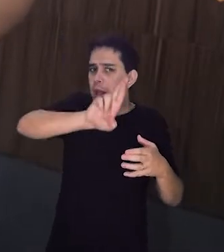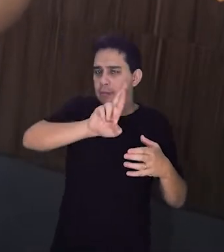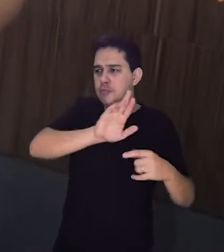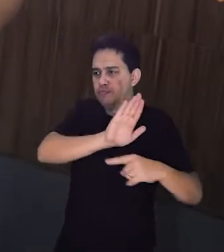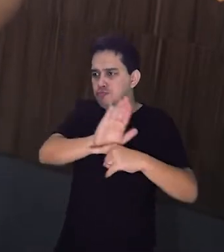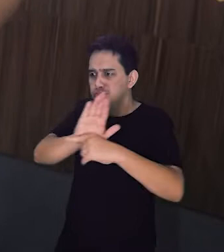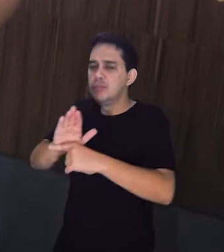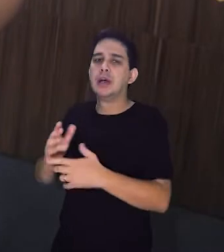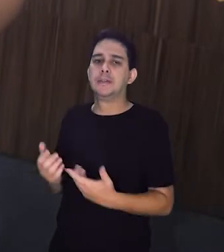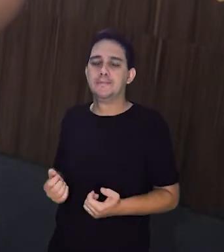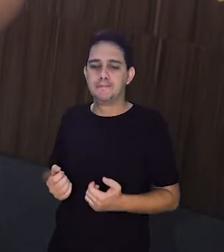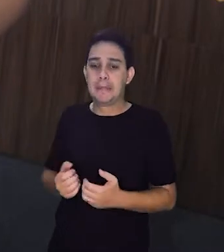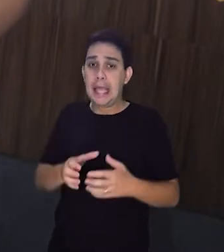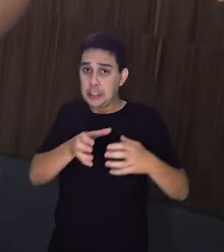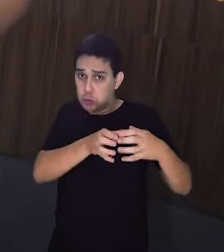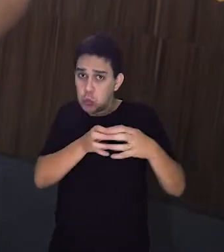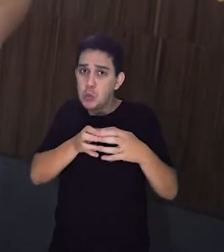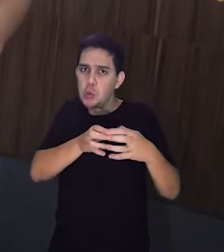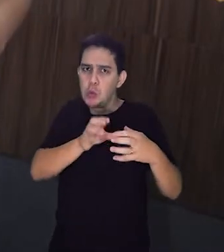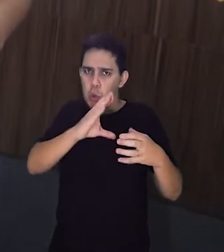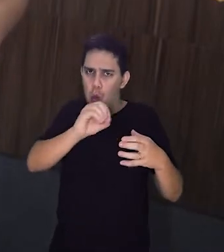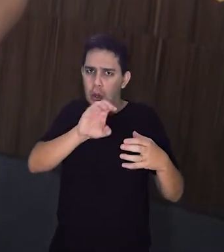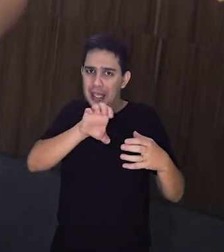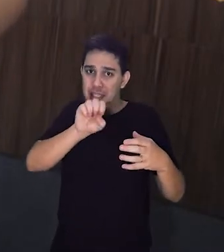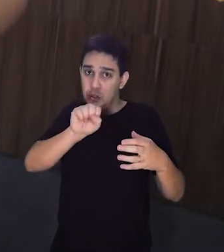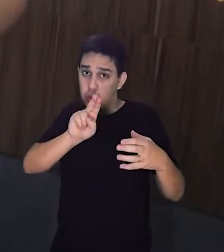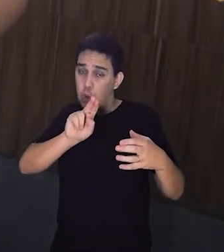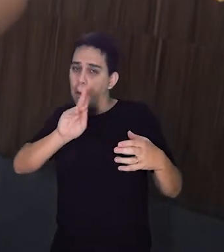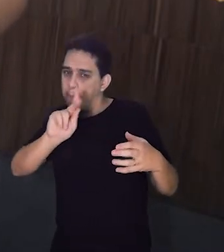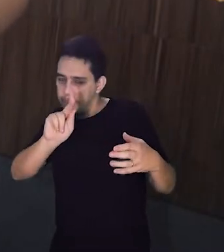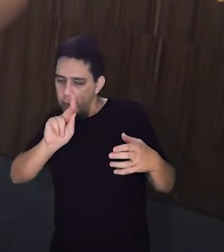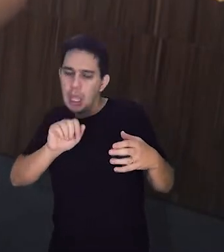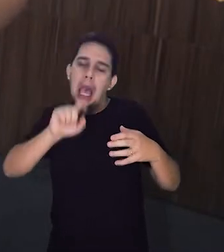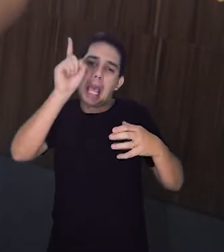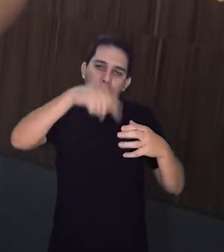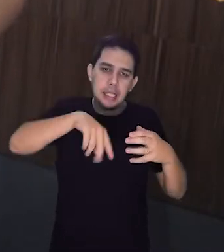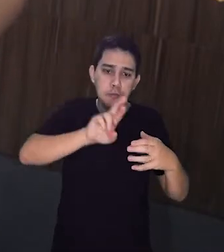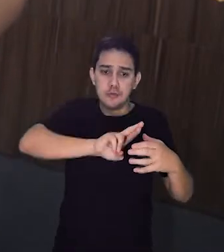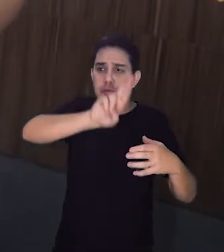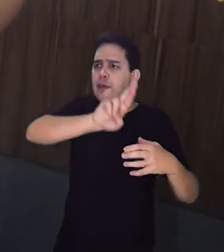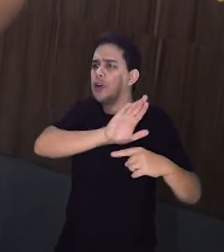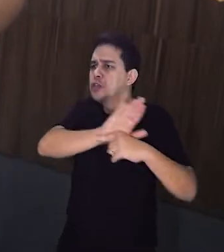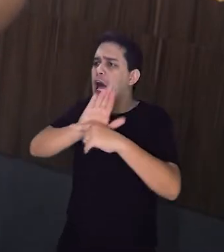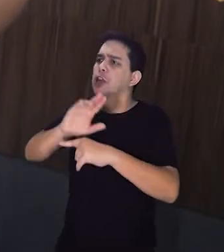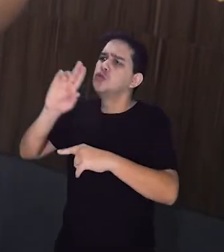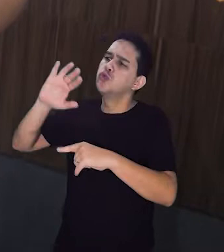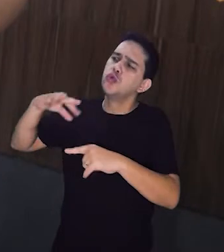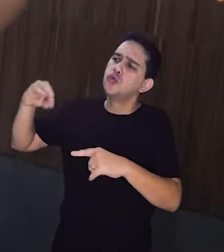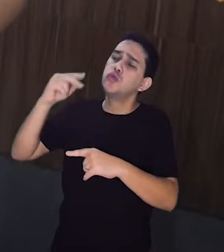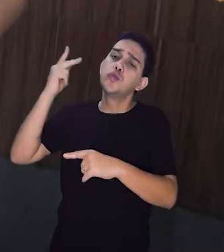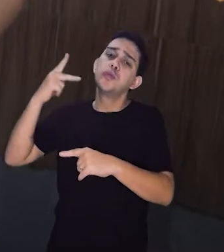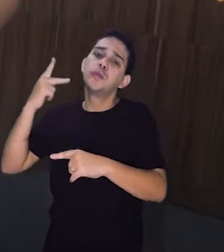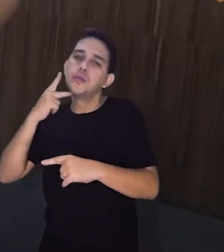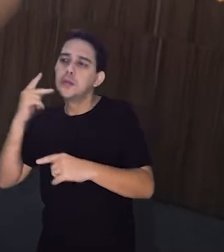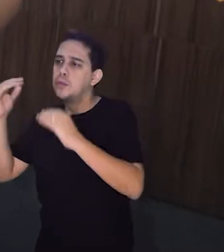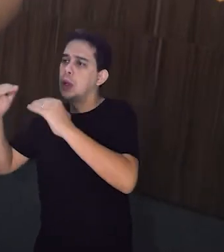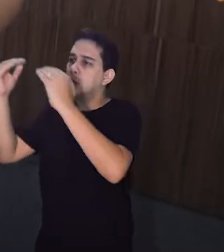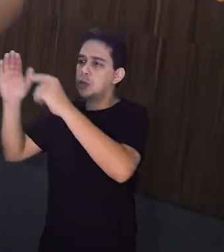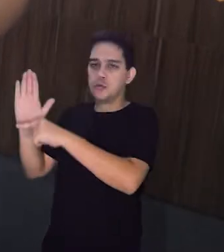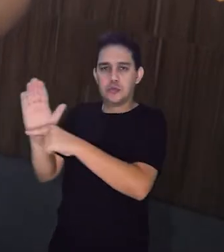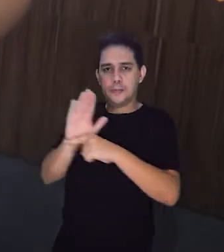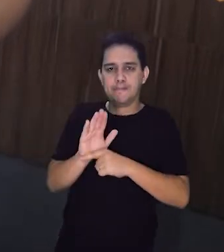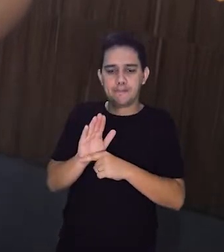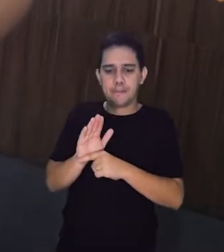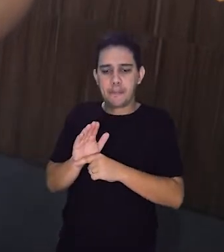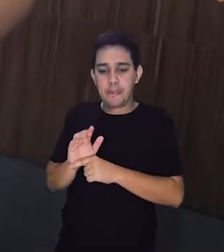Uma importante ferramenta utilizada por promotores e procuradores de justiça para a realização desse trabalho é o Sistema Módulo